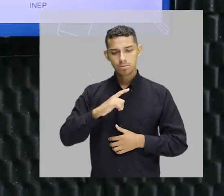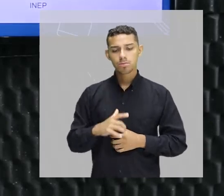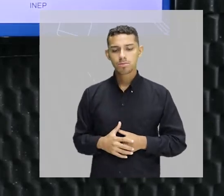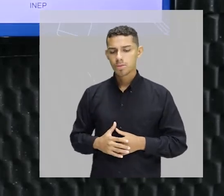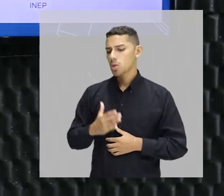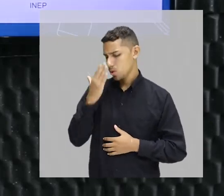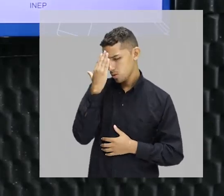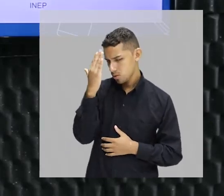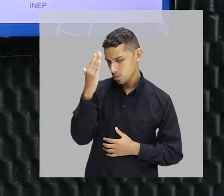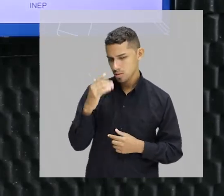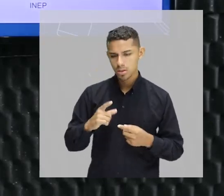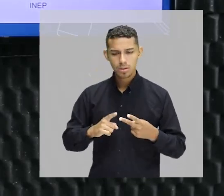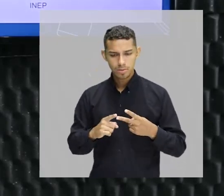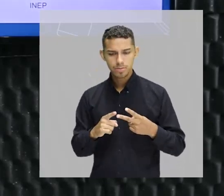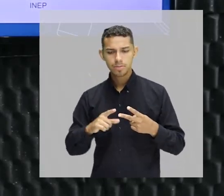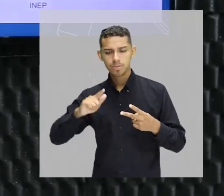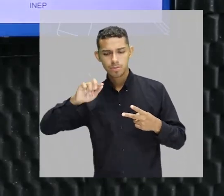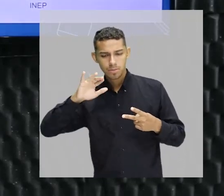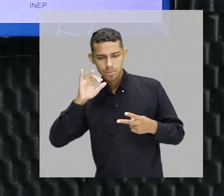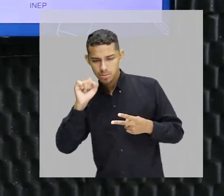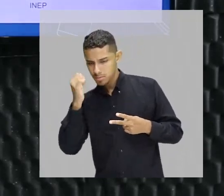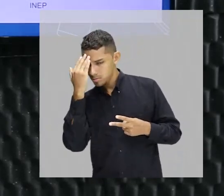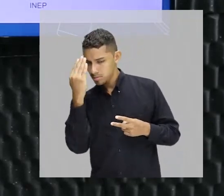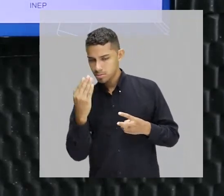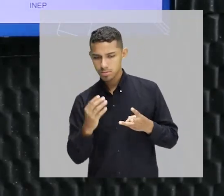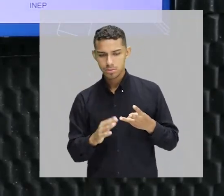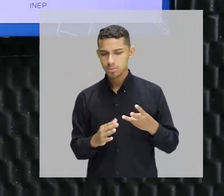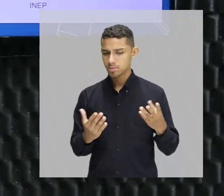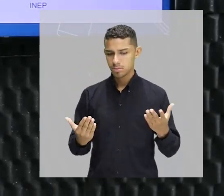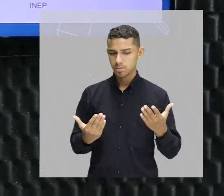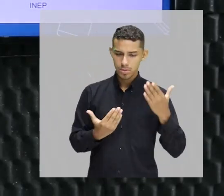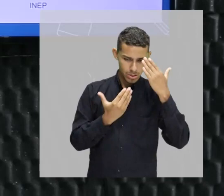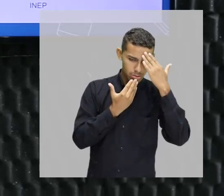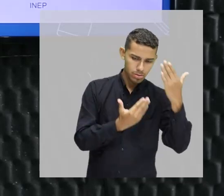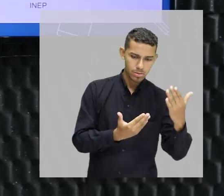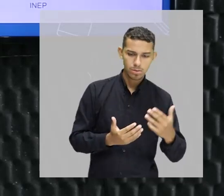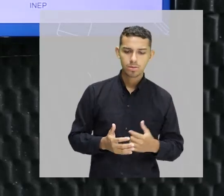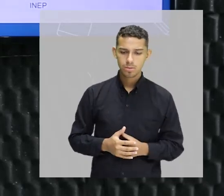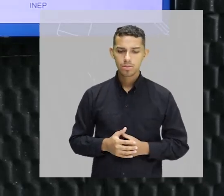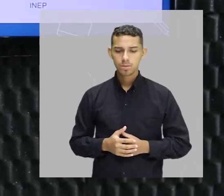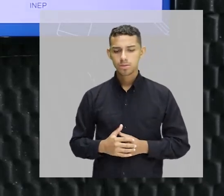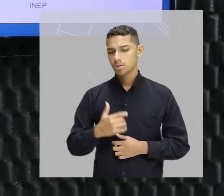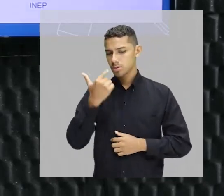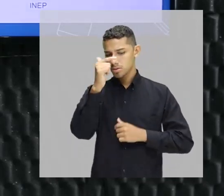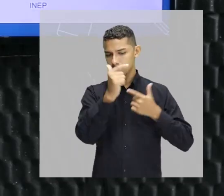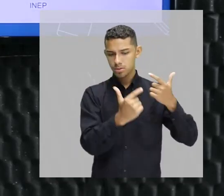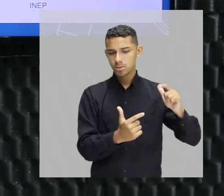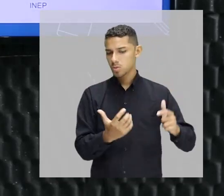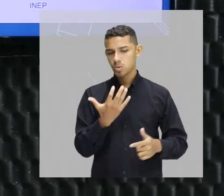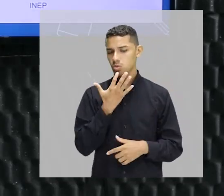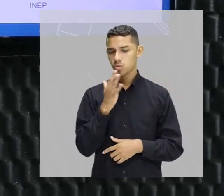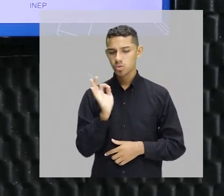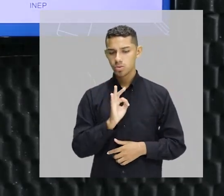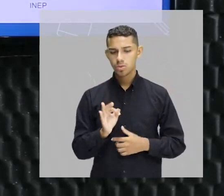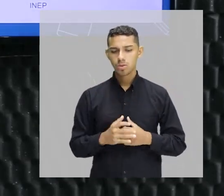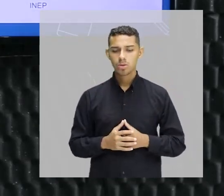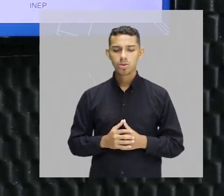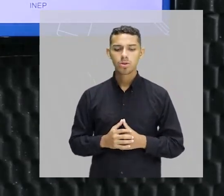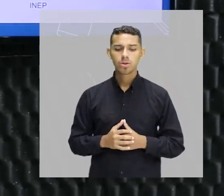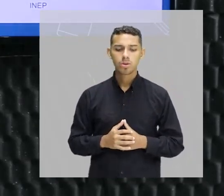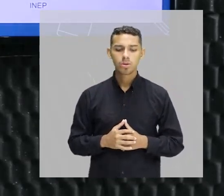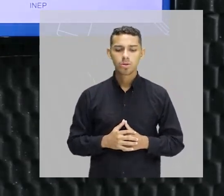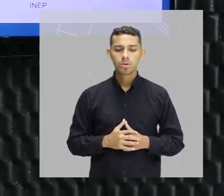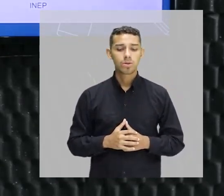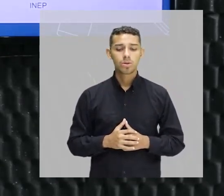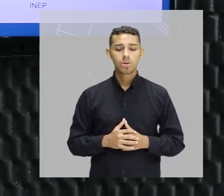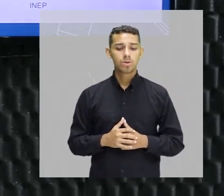you, graças, obrigado. Não vou ler as outras não, que eu não domino essas outras pronúncias não, mas por